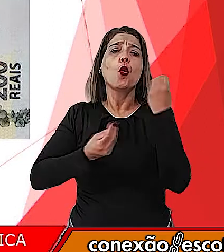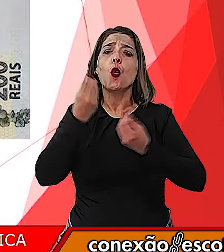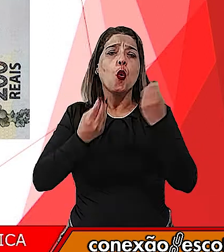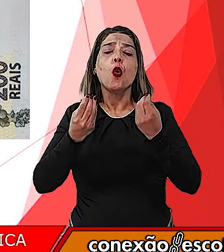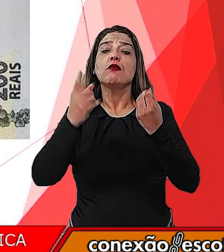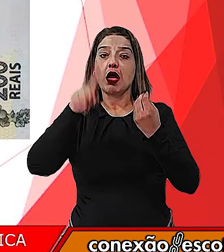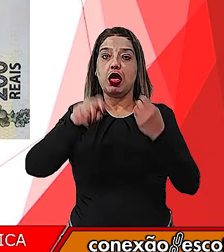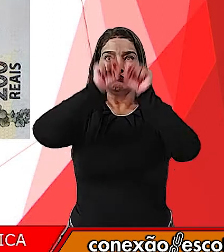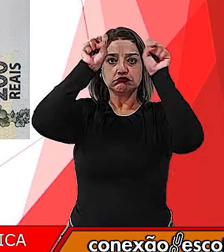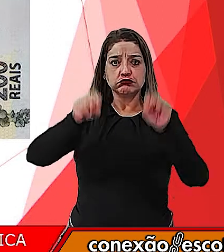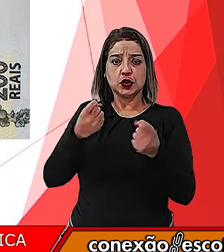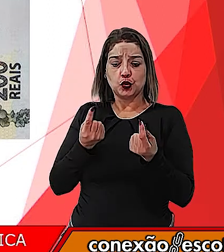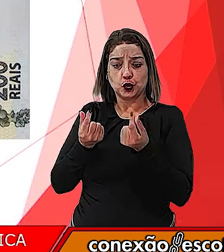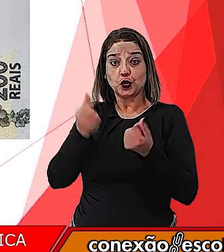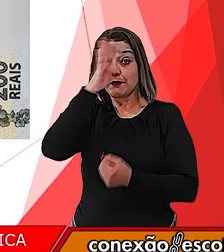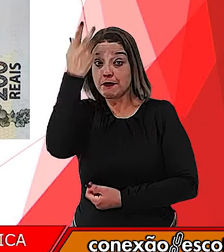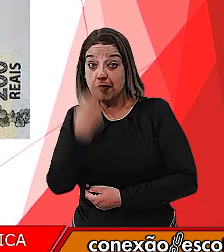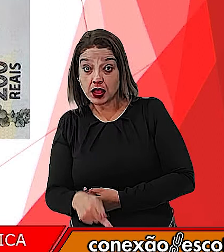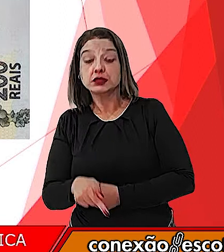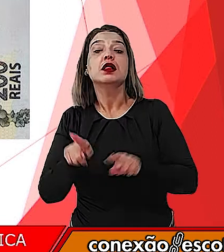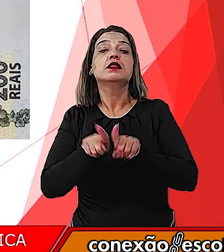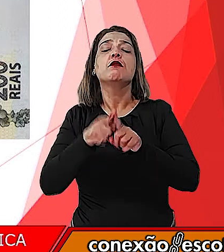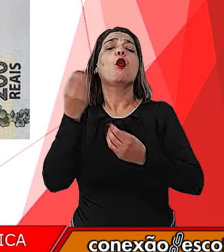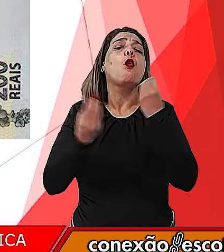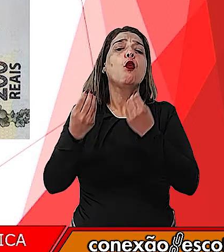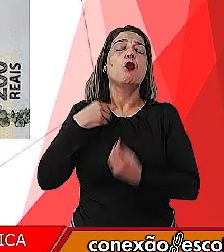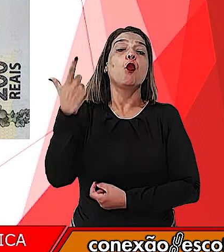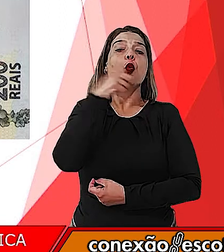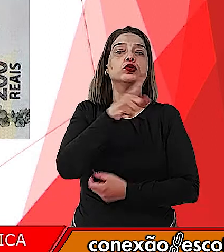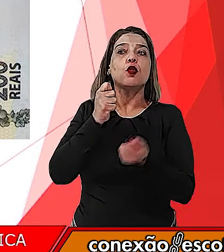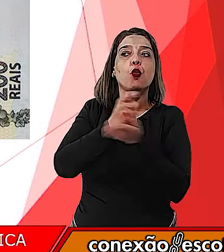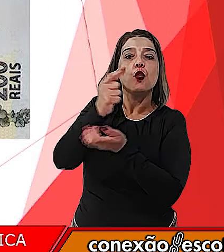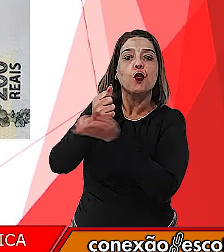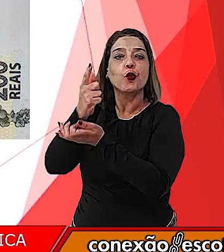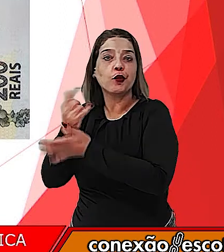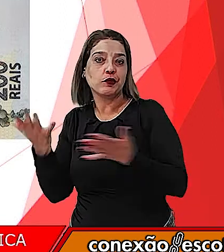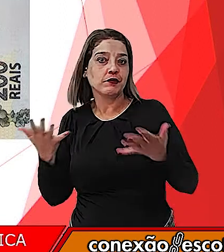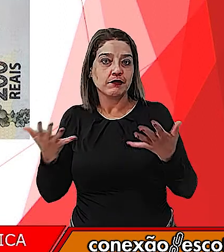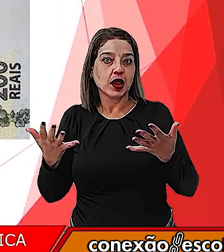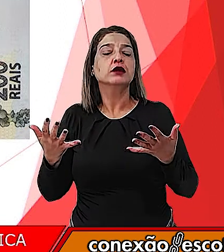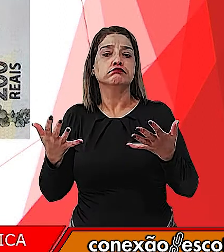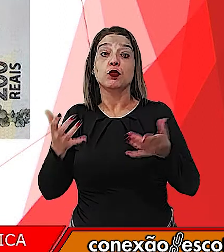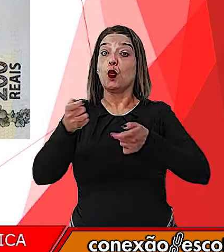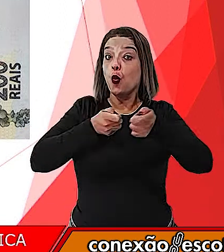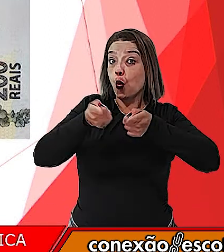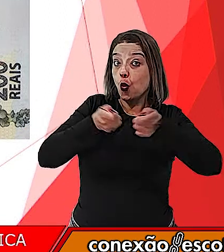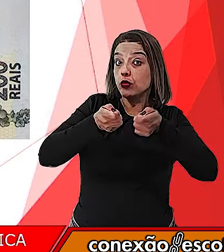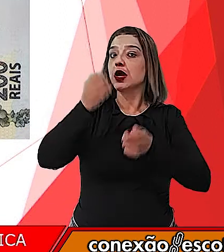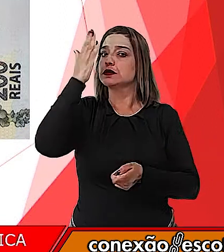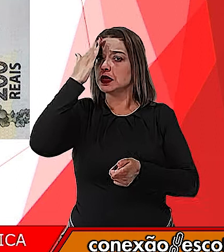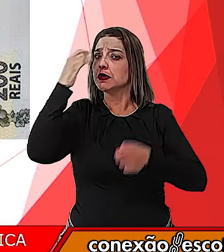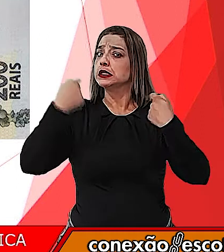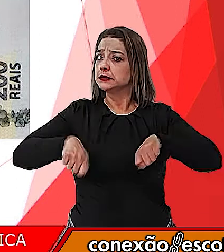brasileiro e também sobre a melhor forma de gastar o nosso dinheiro. Devemos lidar com o dinheiro de forma